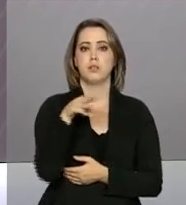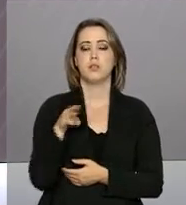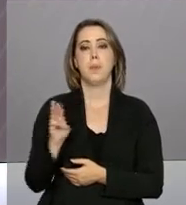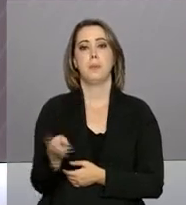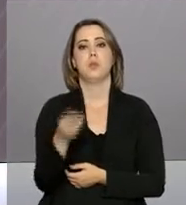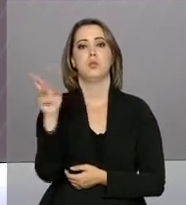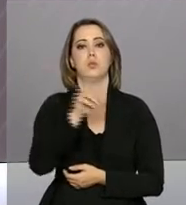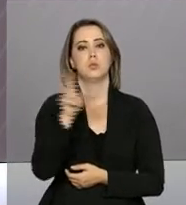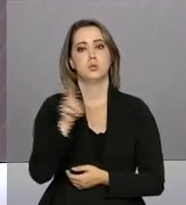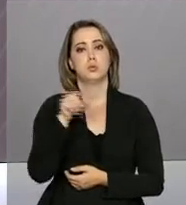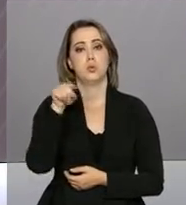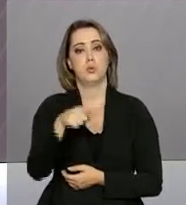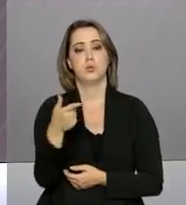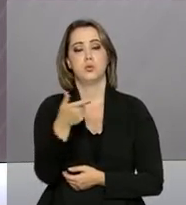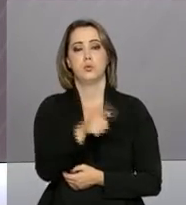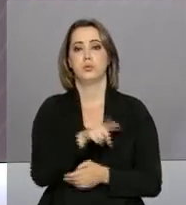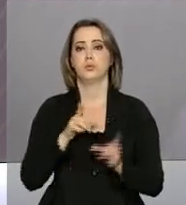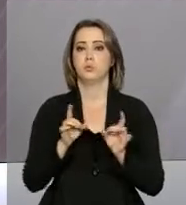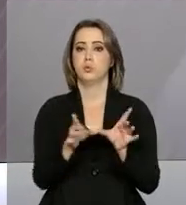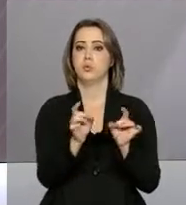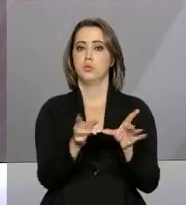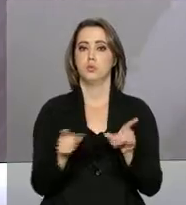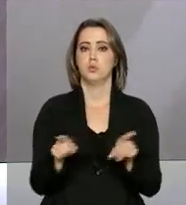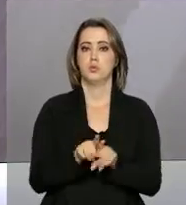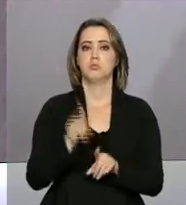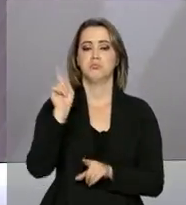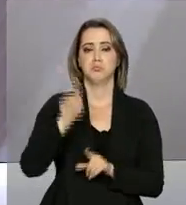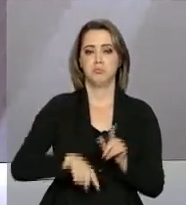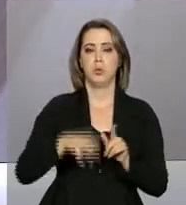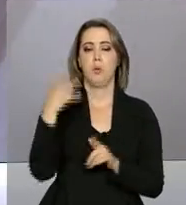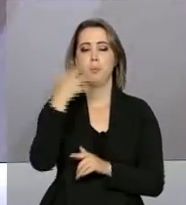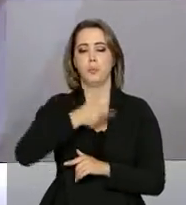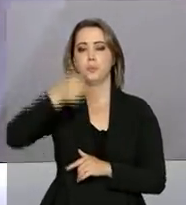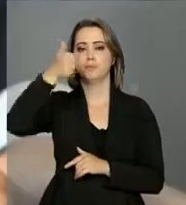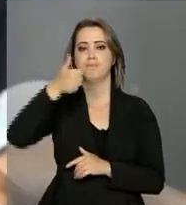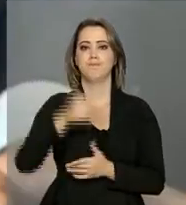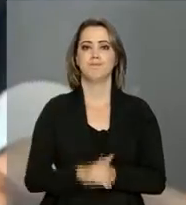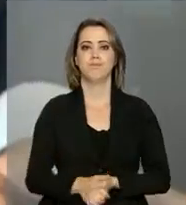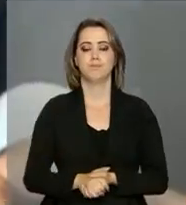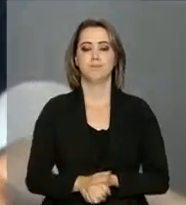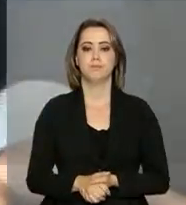reais com mais essa concessão que foi considerada um sucesso